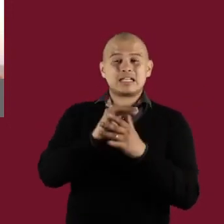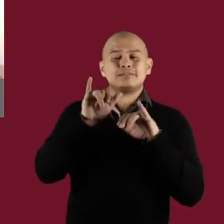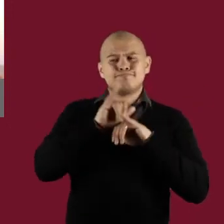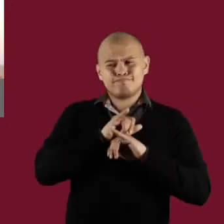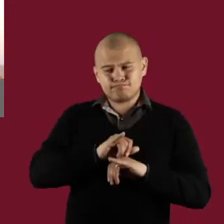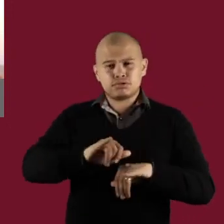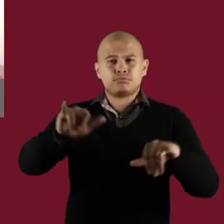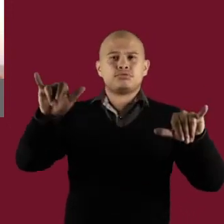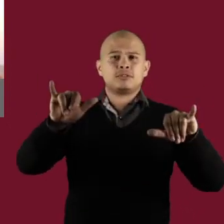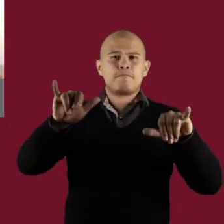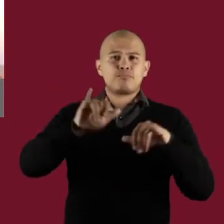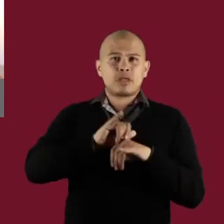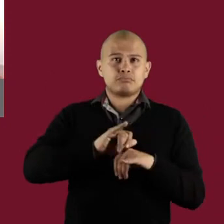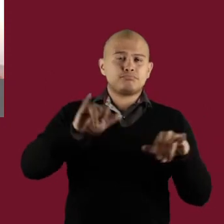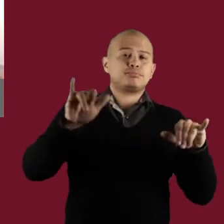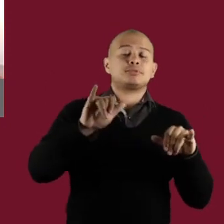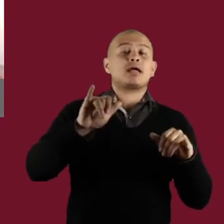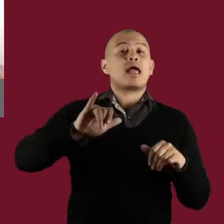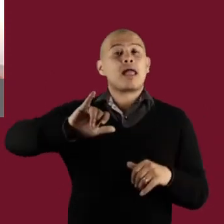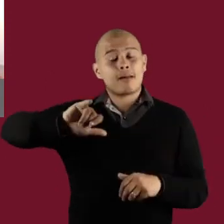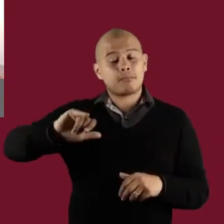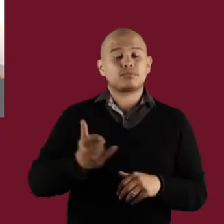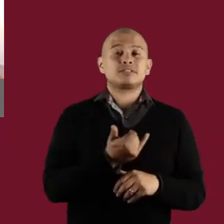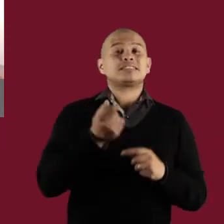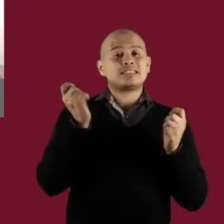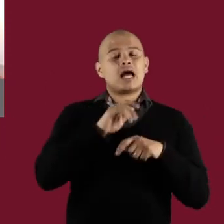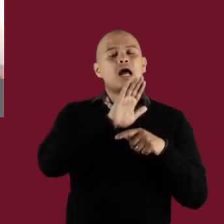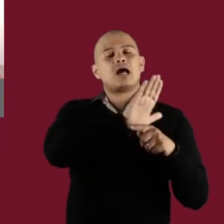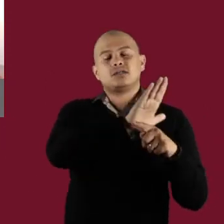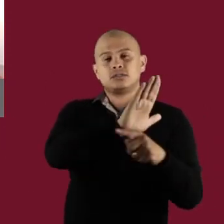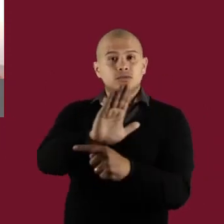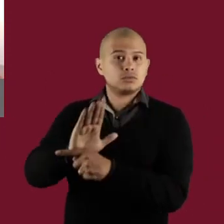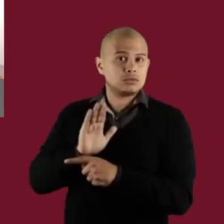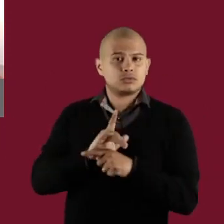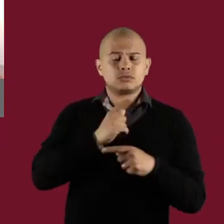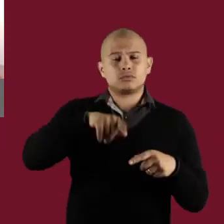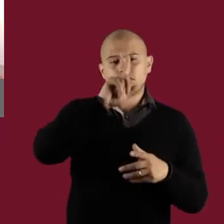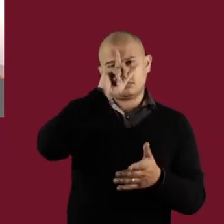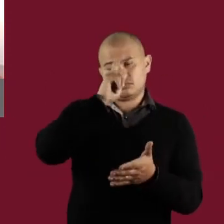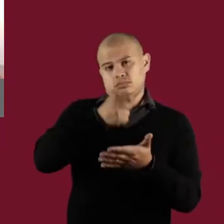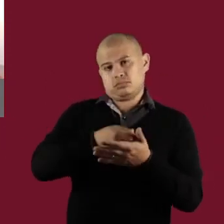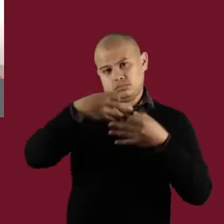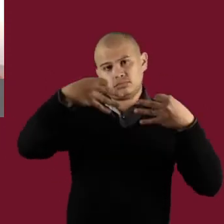prestar informações úteis que pudesse ajudá-lo a tomar decisões.